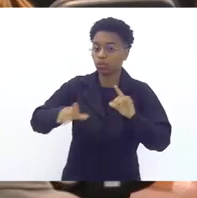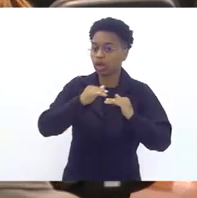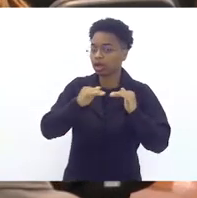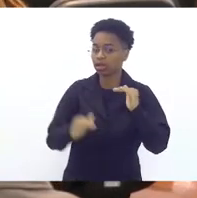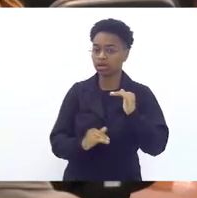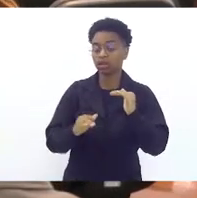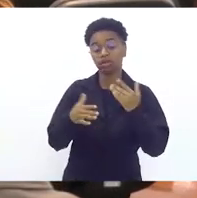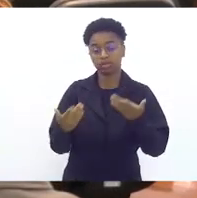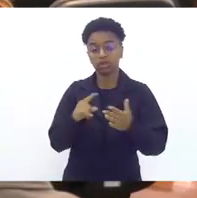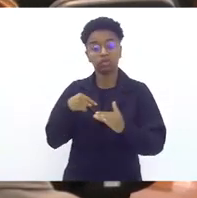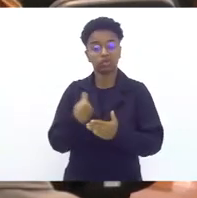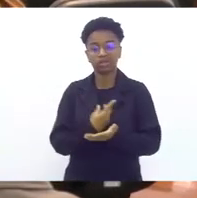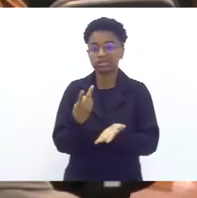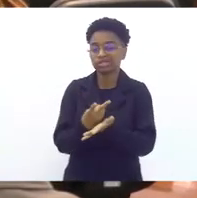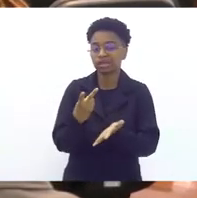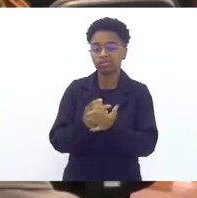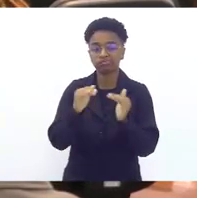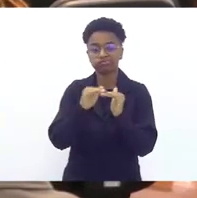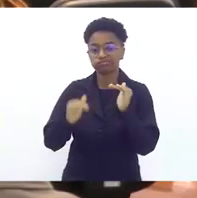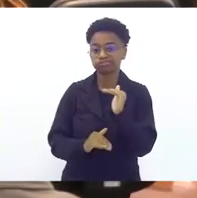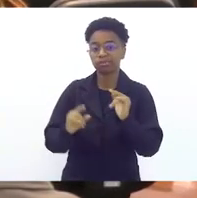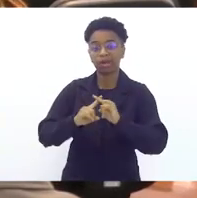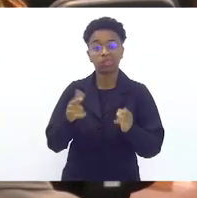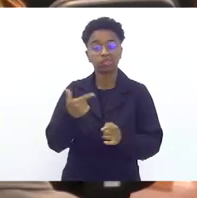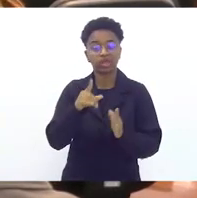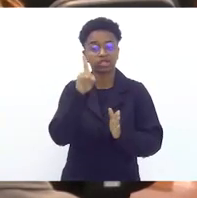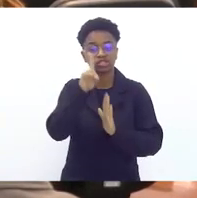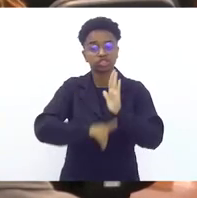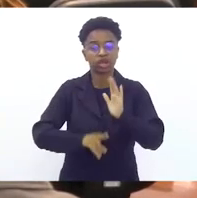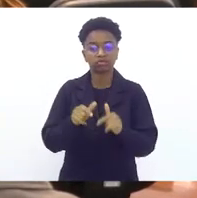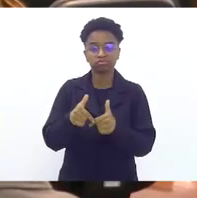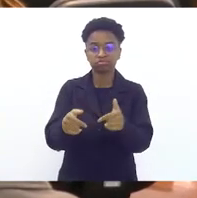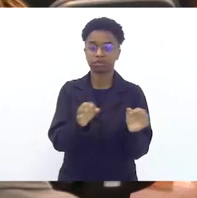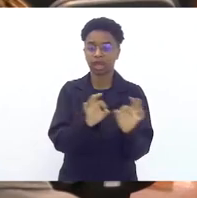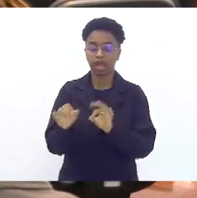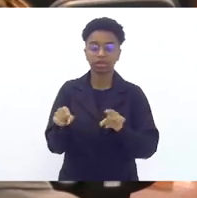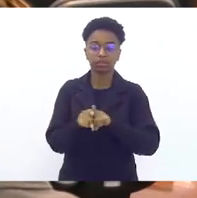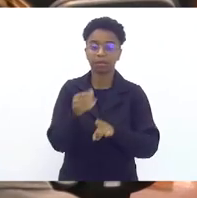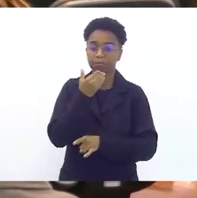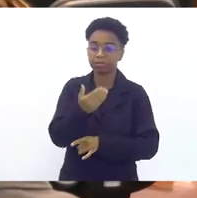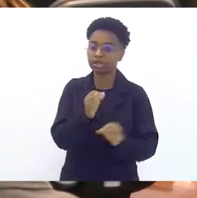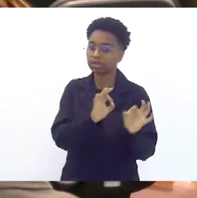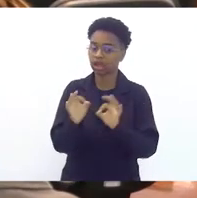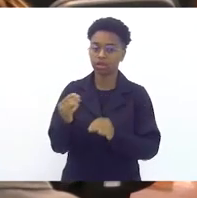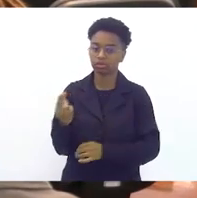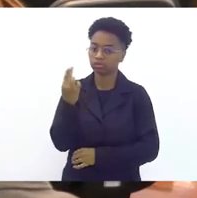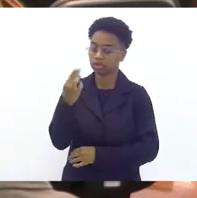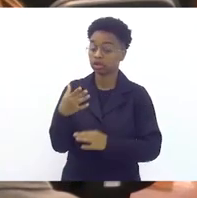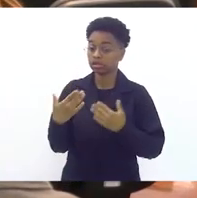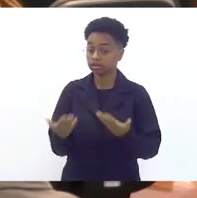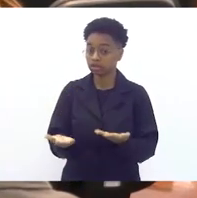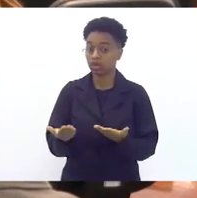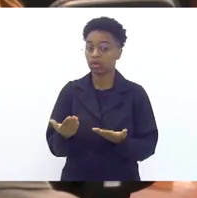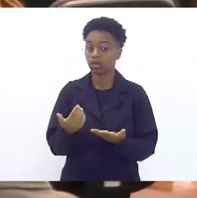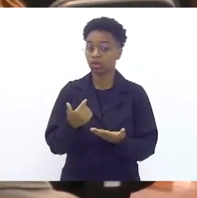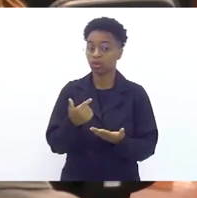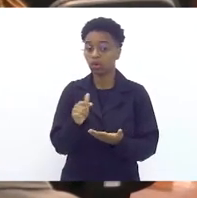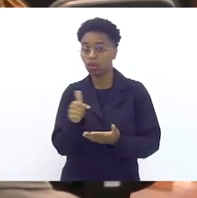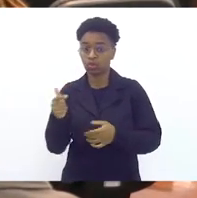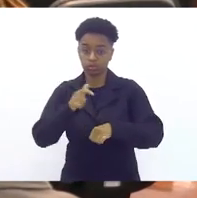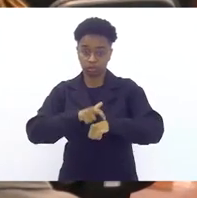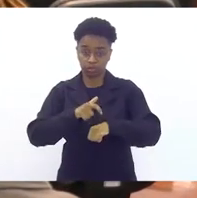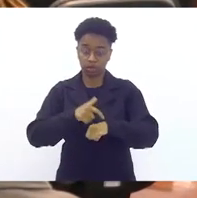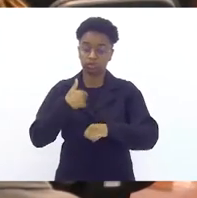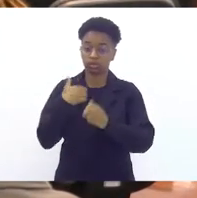somos subordinados sem nenhum direito de fazer nada, nem de requerer nada. Então, eu vou, em outro momento,